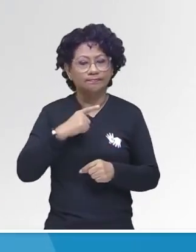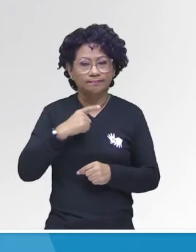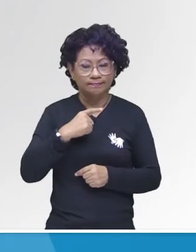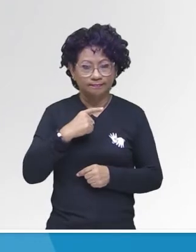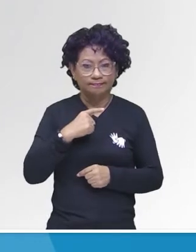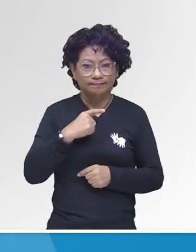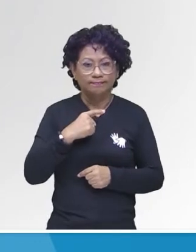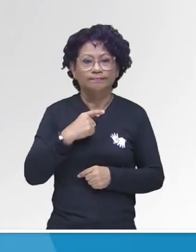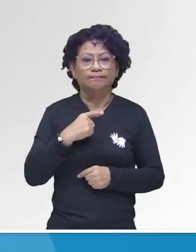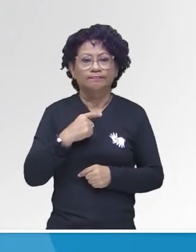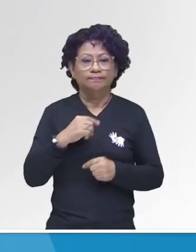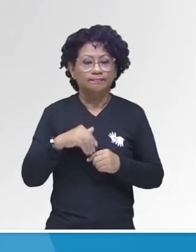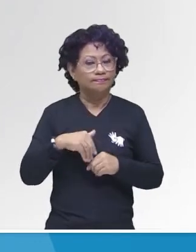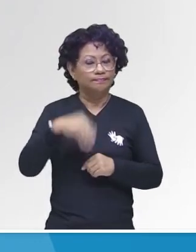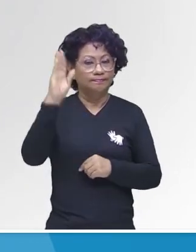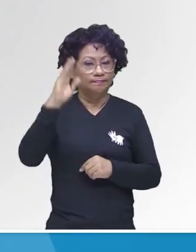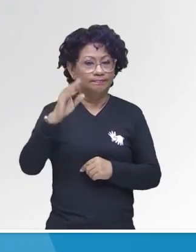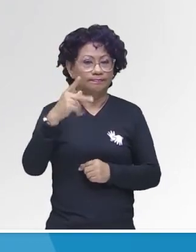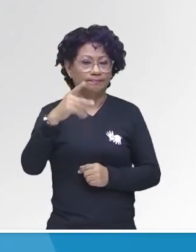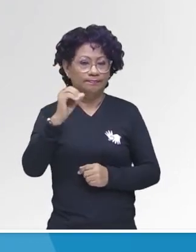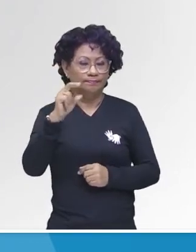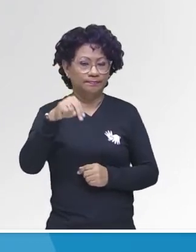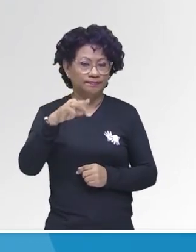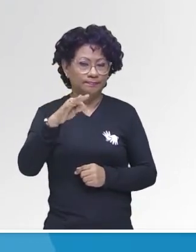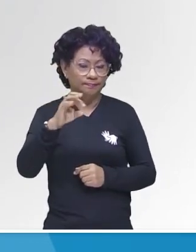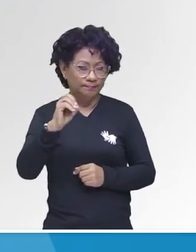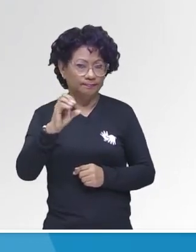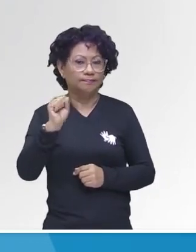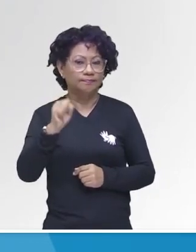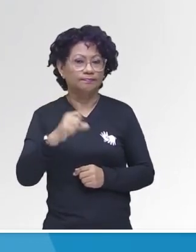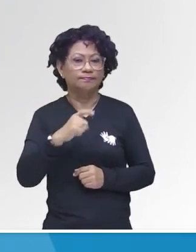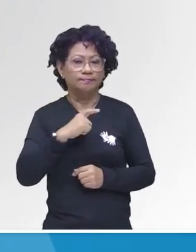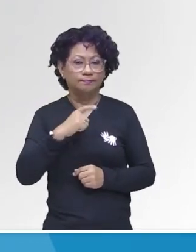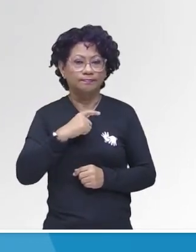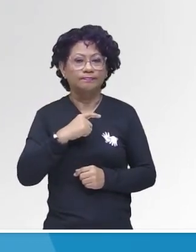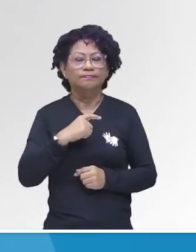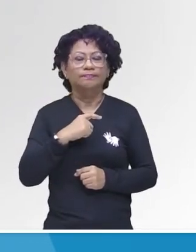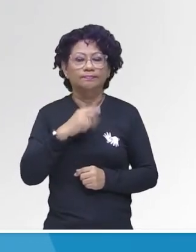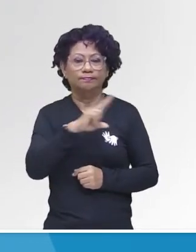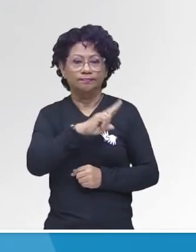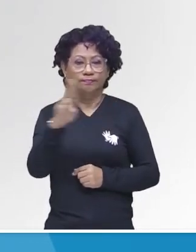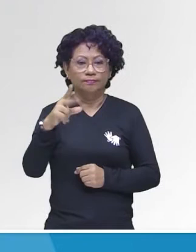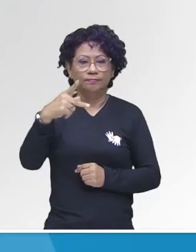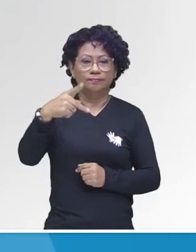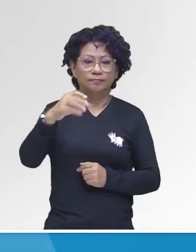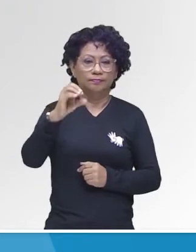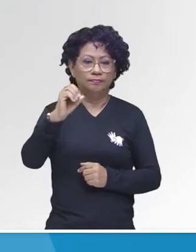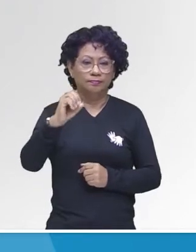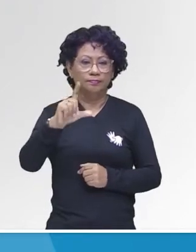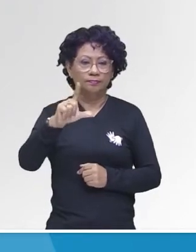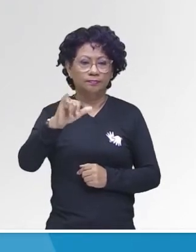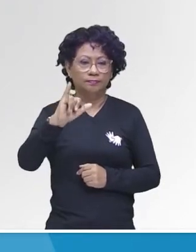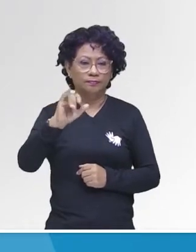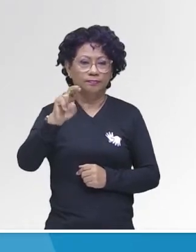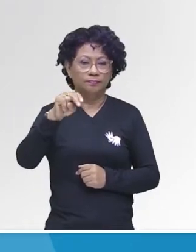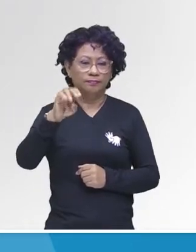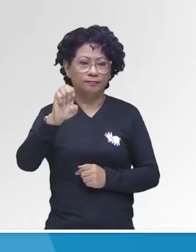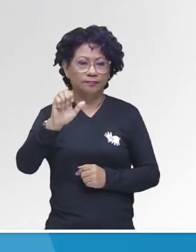no espaço, eles são chamados aí de colineares, tá? Ou